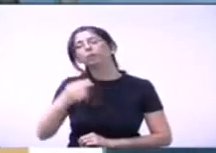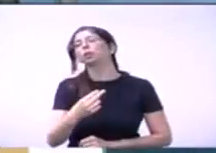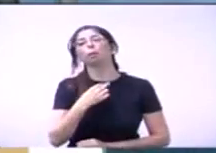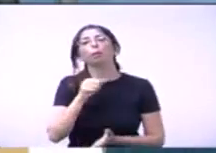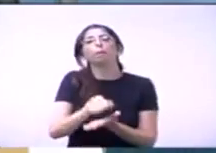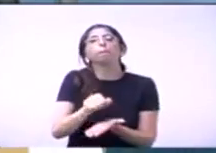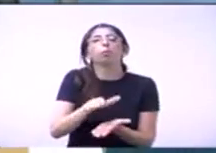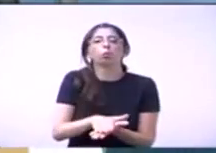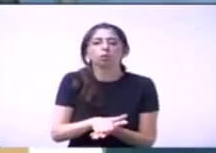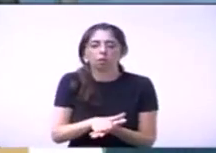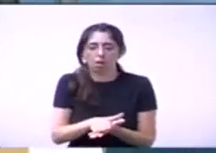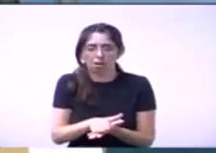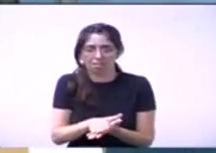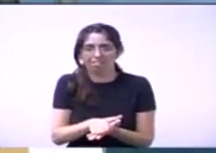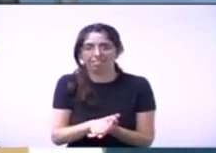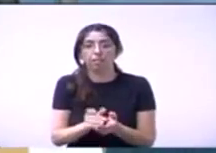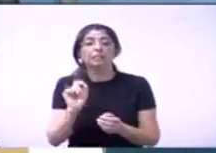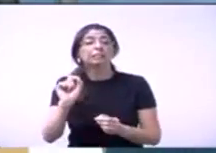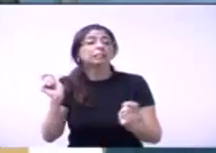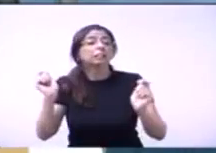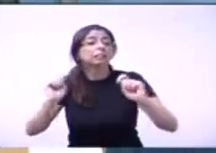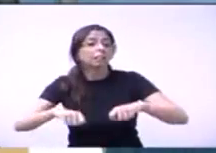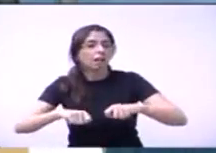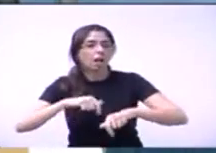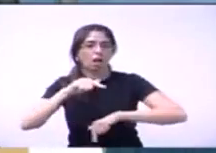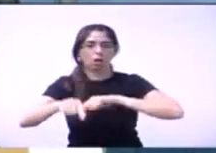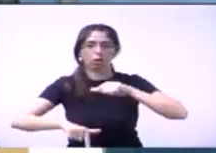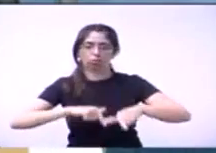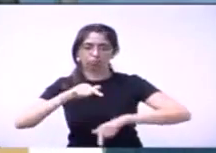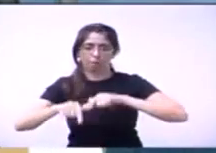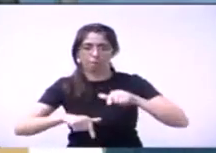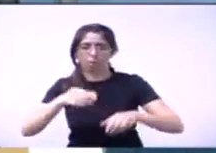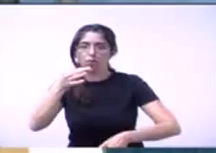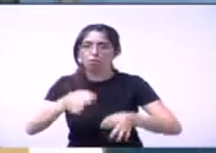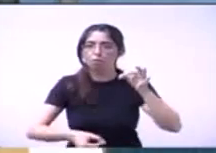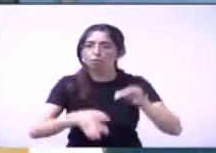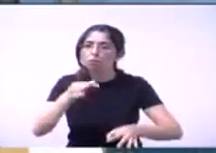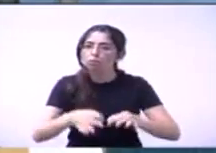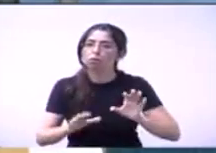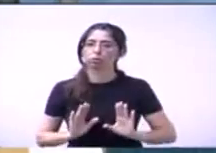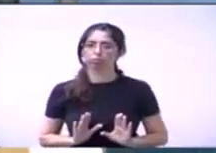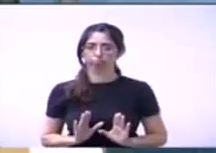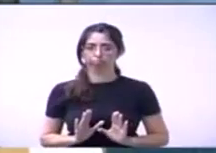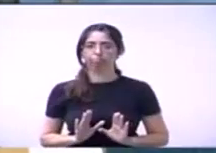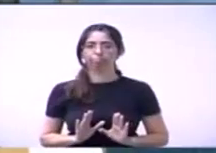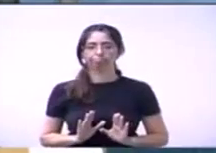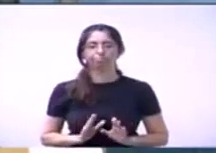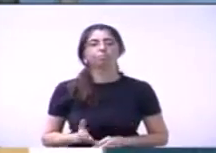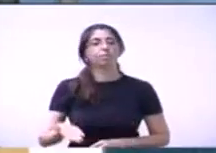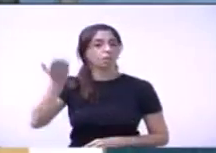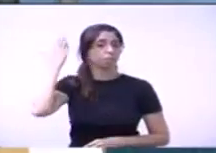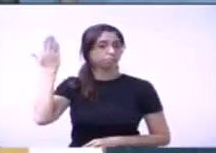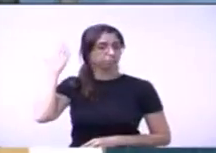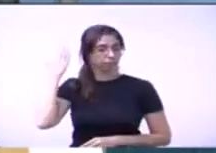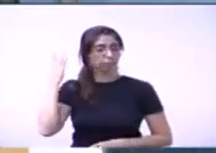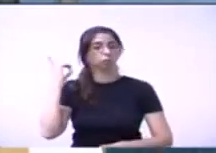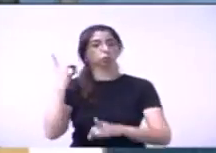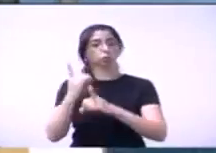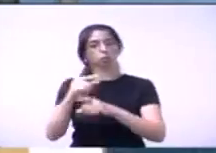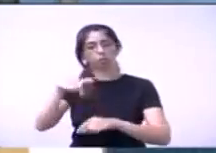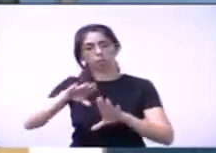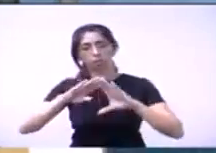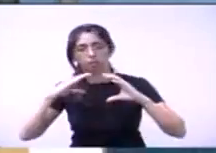multa. Essa competência é da Justiça do Trabalho. Como eu disse da última vez e vou de